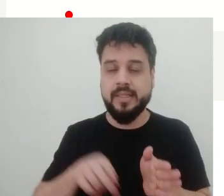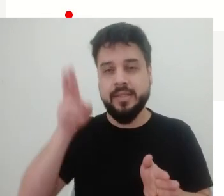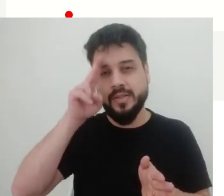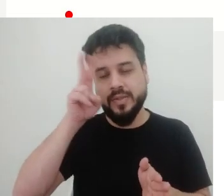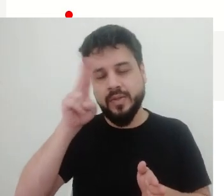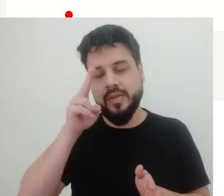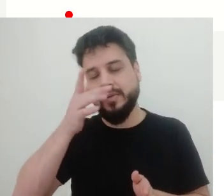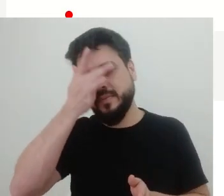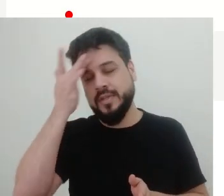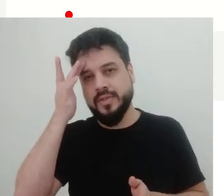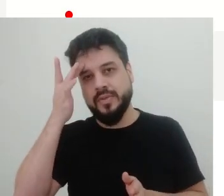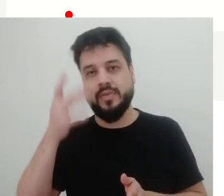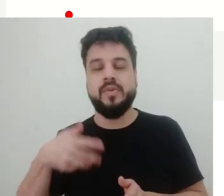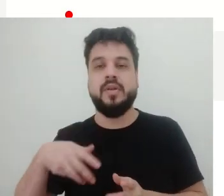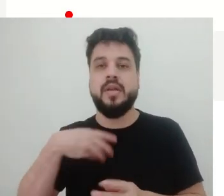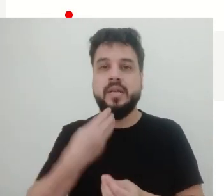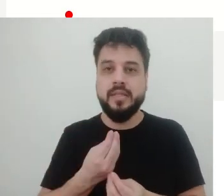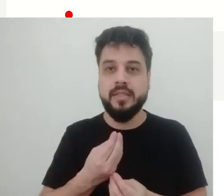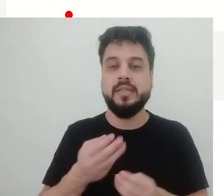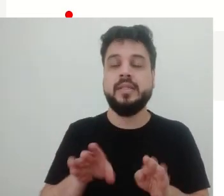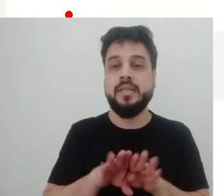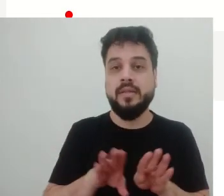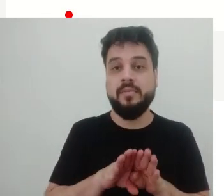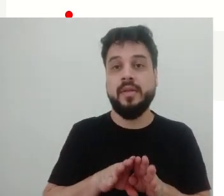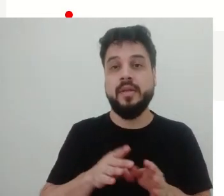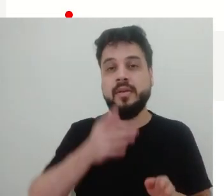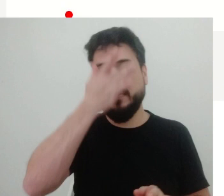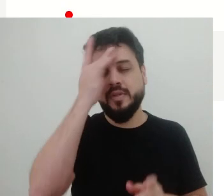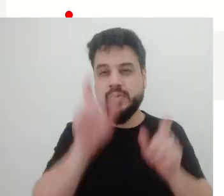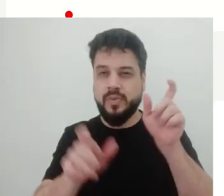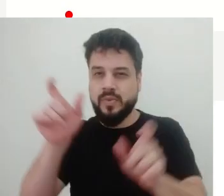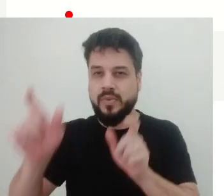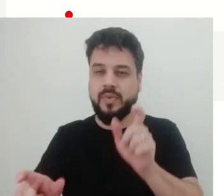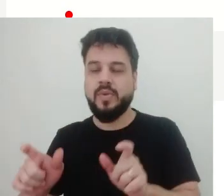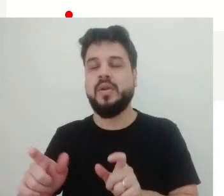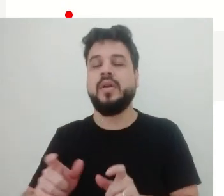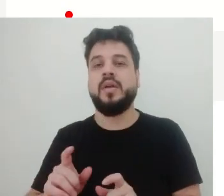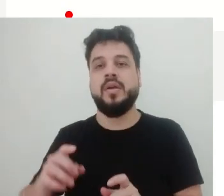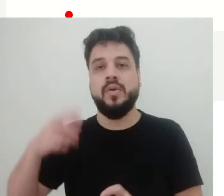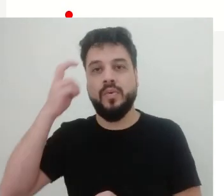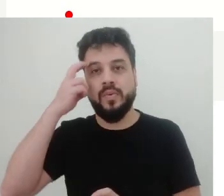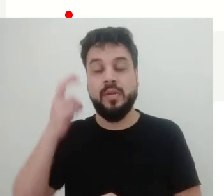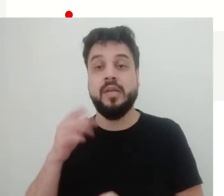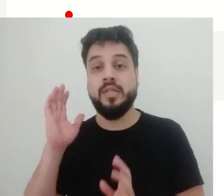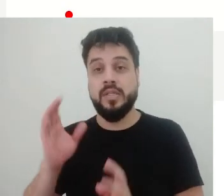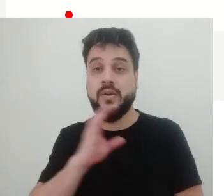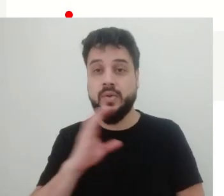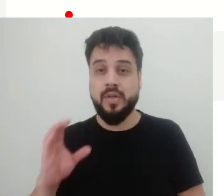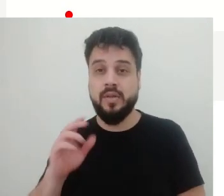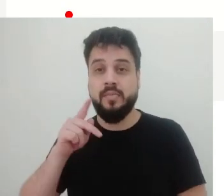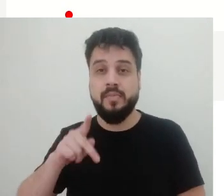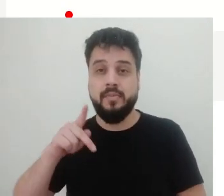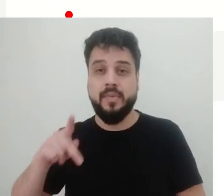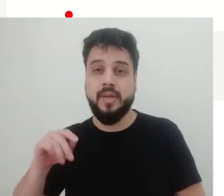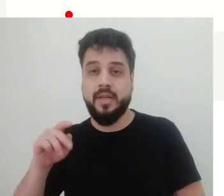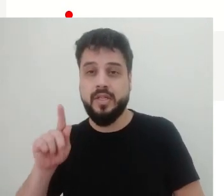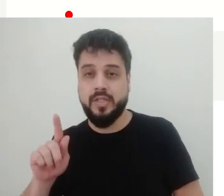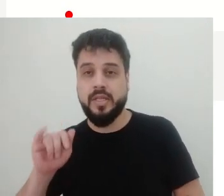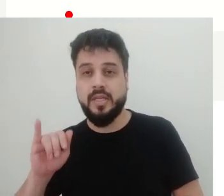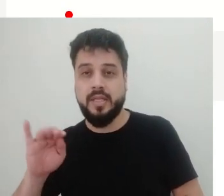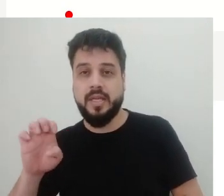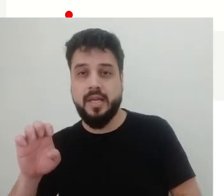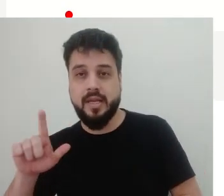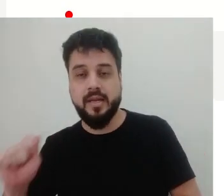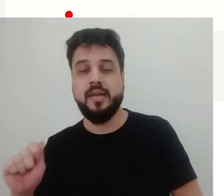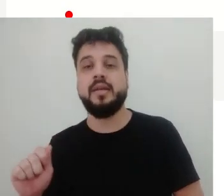em antropologia e no programa de pós-graduação em literatura comparada. Foi membro da Comissão de Direitos Humanos da UFPB e da